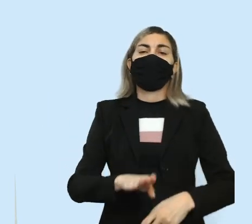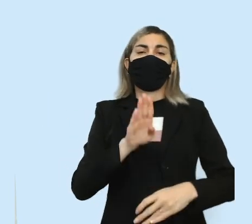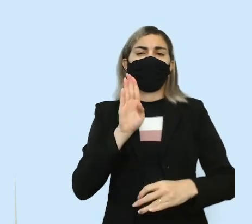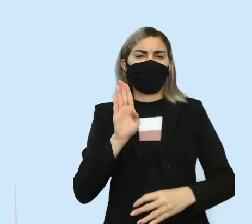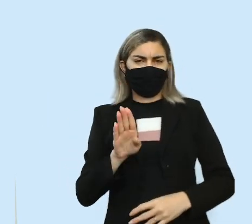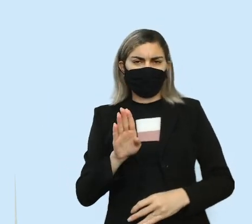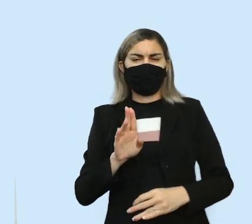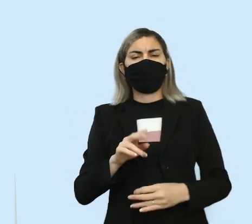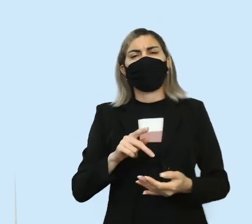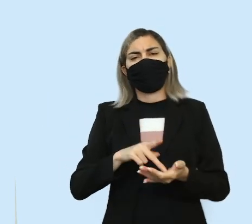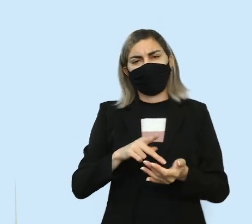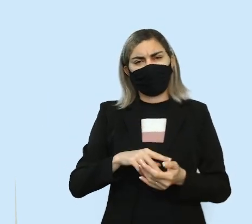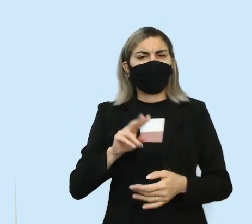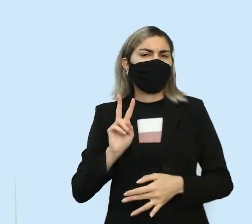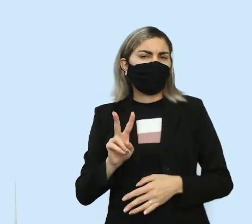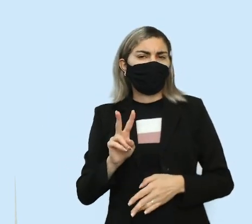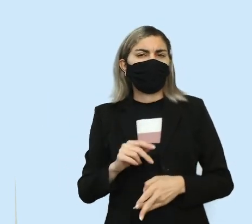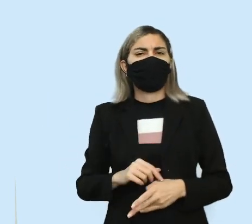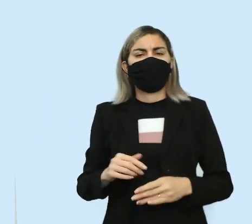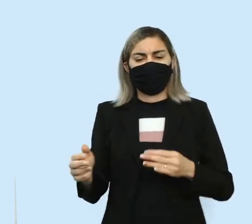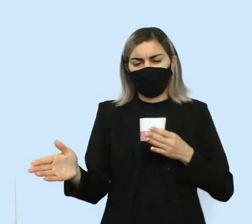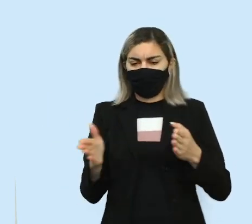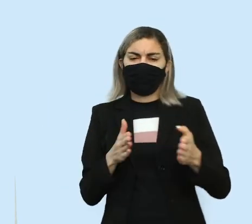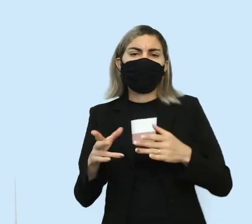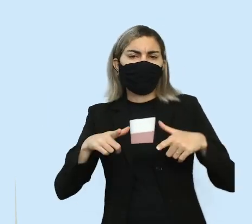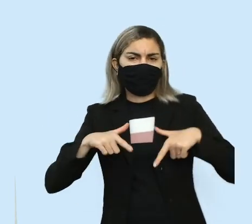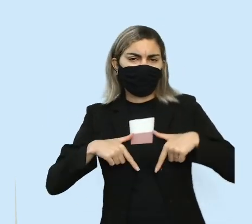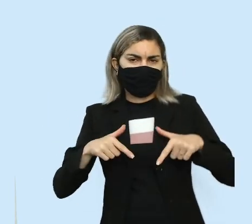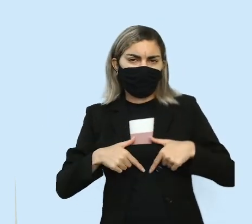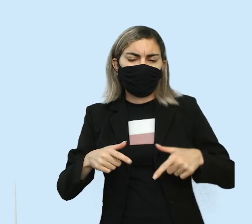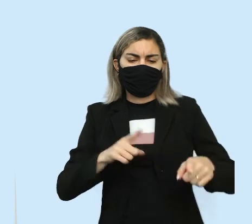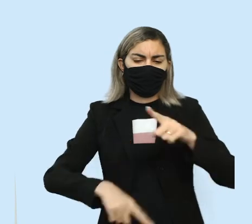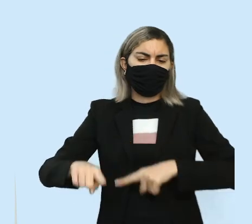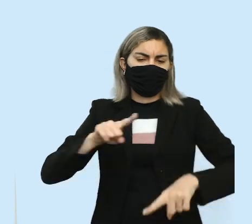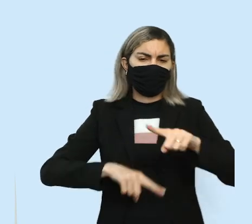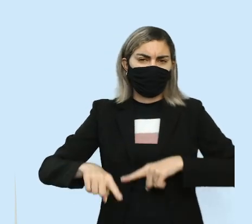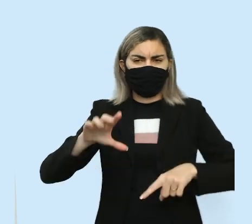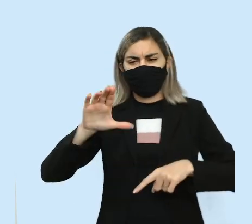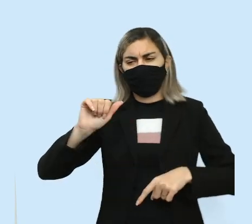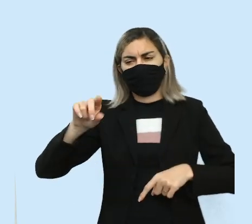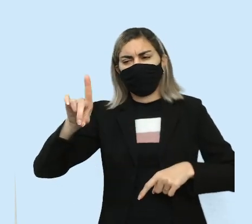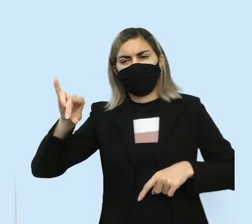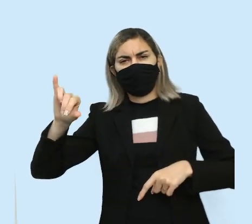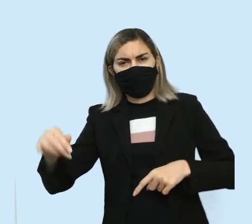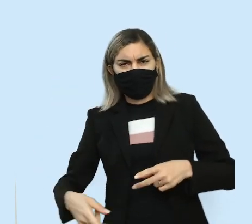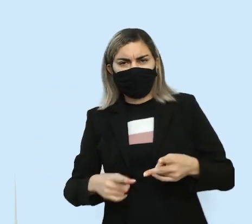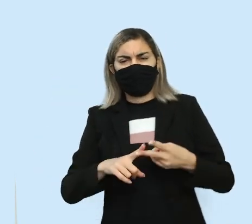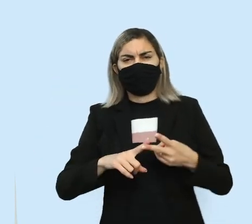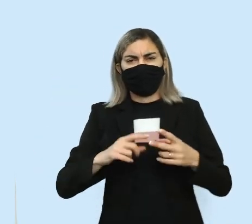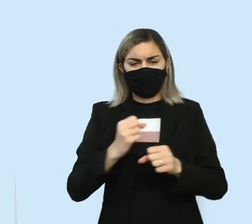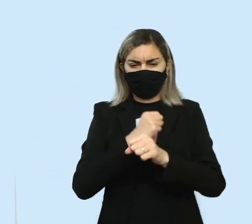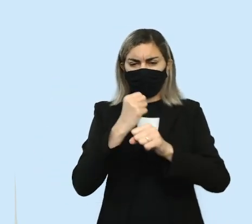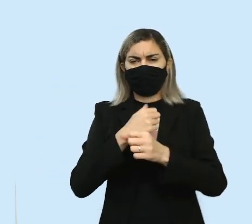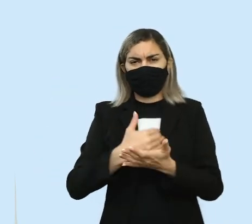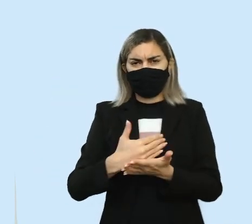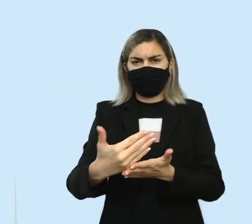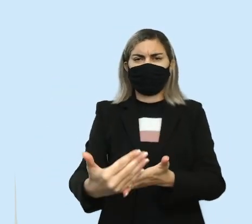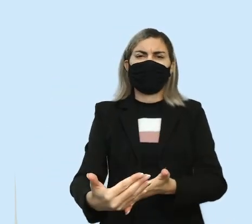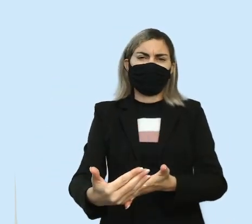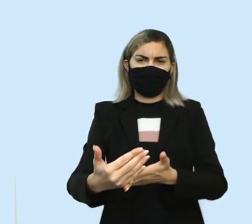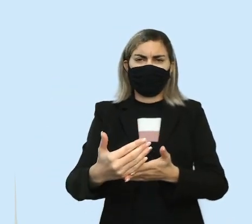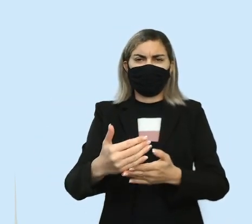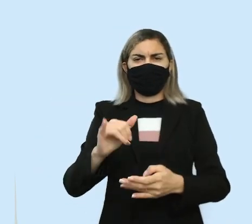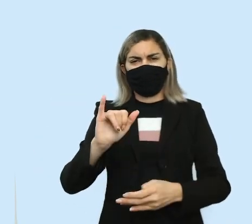É verdadeiro ou falso, tá? A época em que os hebreus estiveram dominados pelos caldeus e construíram o início do culto a